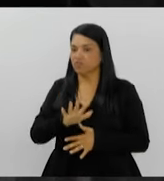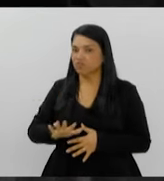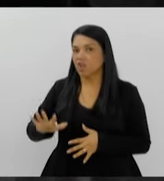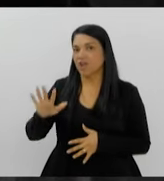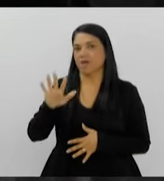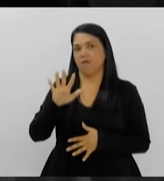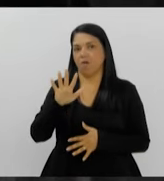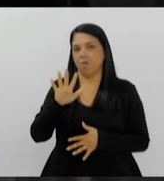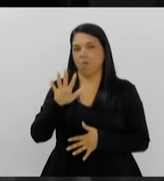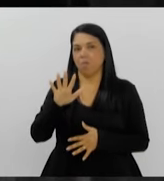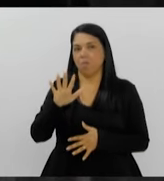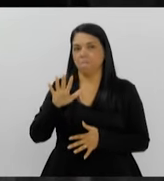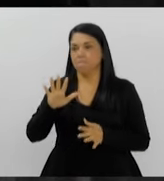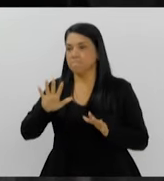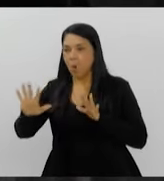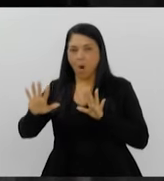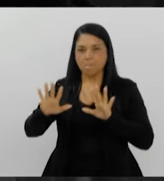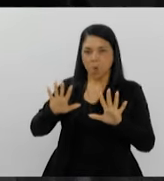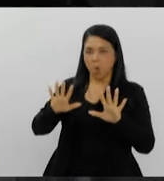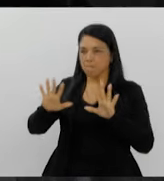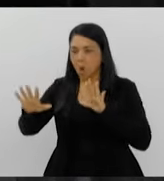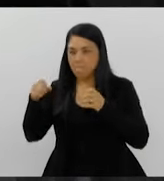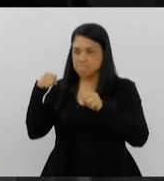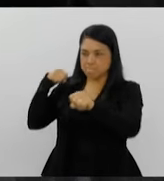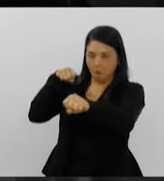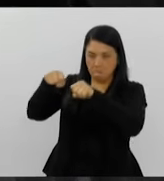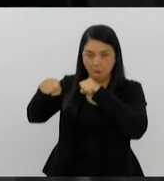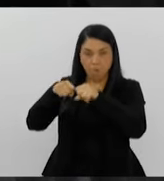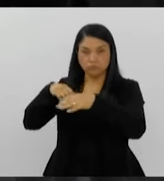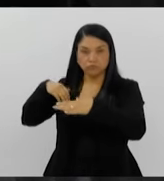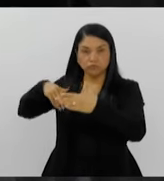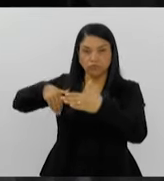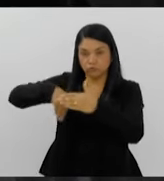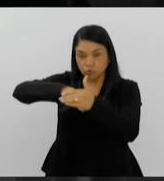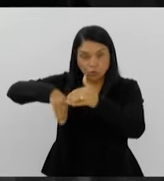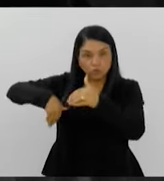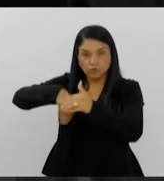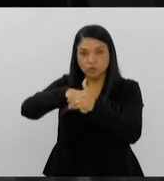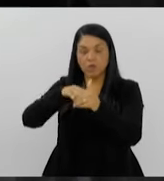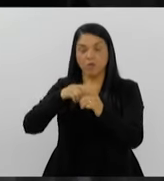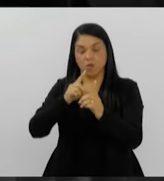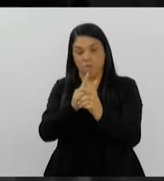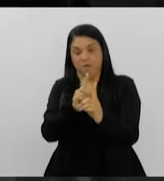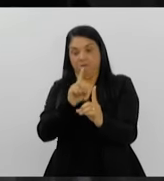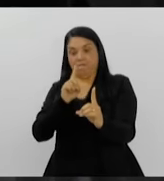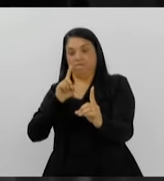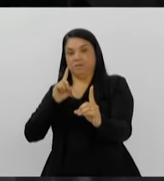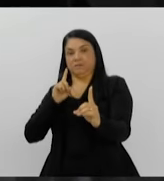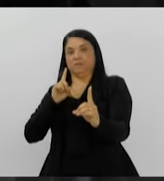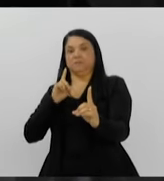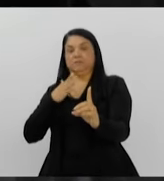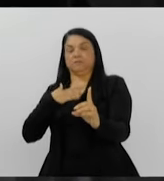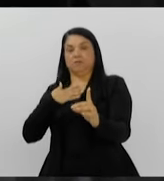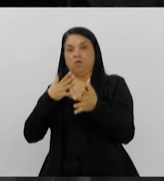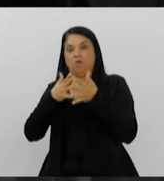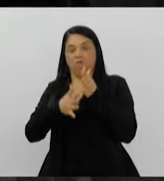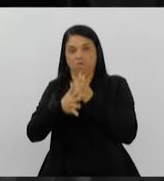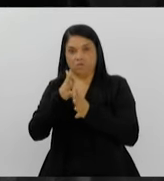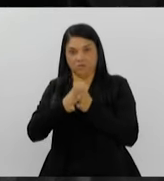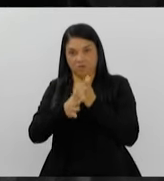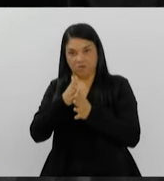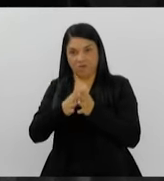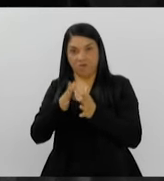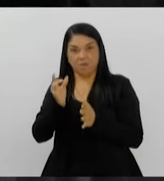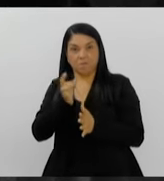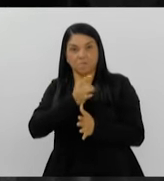com empurra e empurra com soco com chute eu me afastei imediatamente dessa confusão e o meu temor